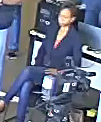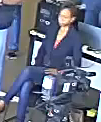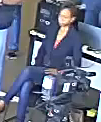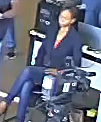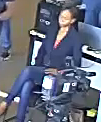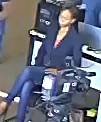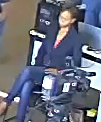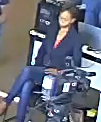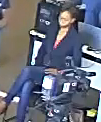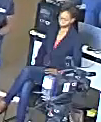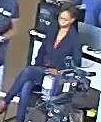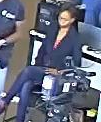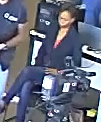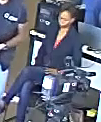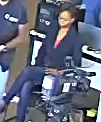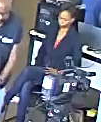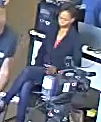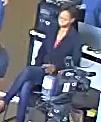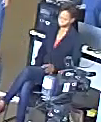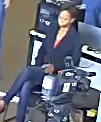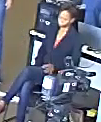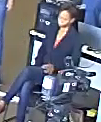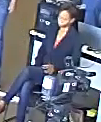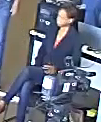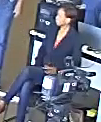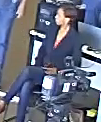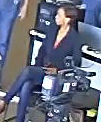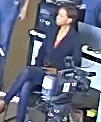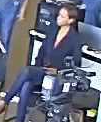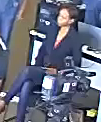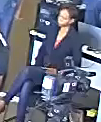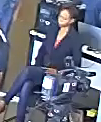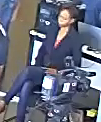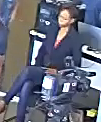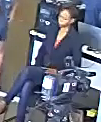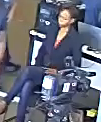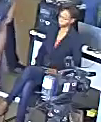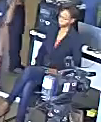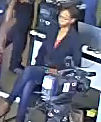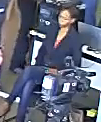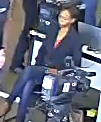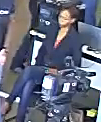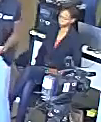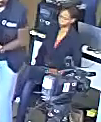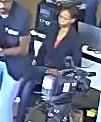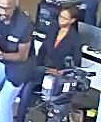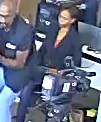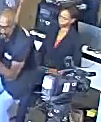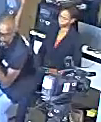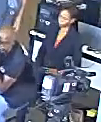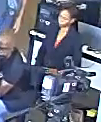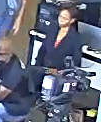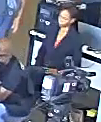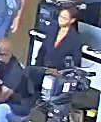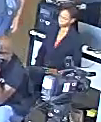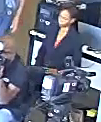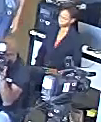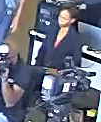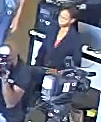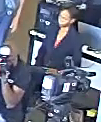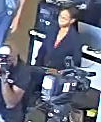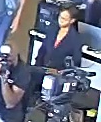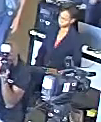eh eu queria tinha tanta coisa para falar aqui mas aqui olha só mais uma coisa o parecer da